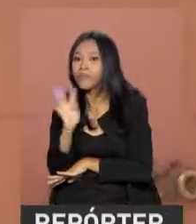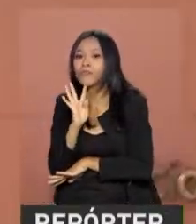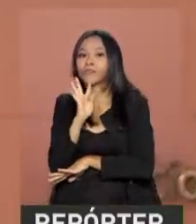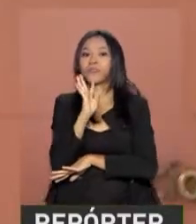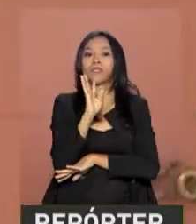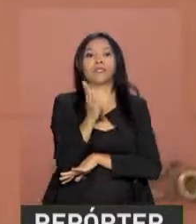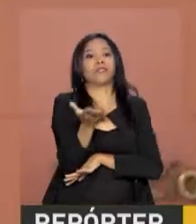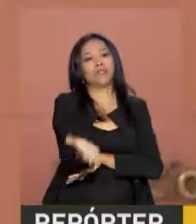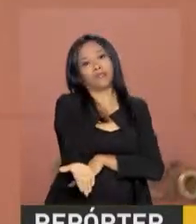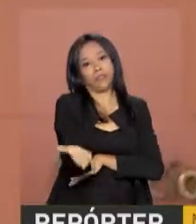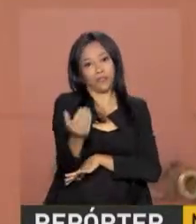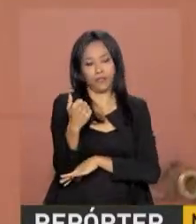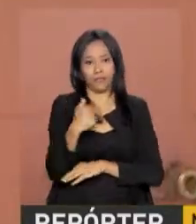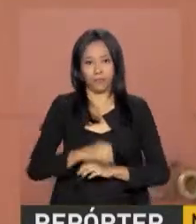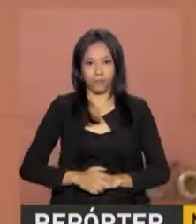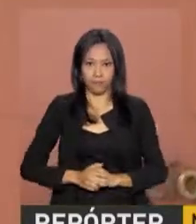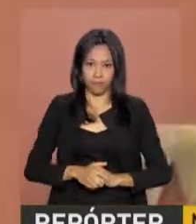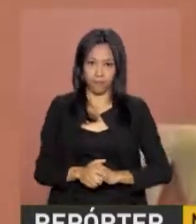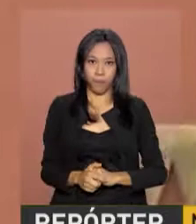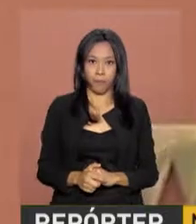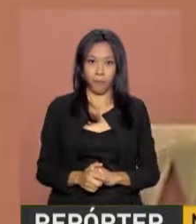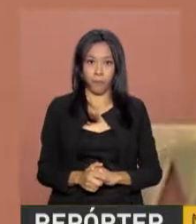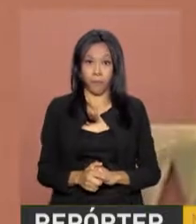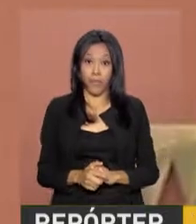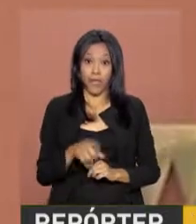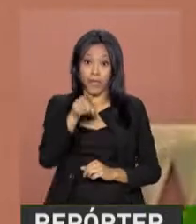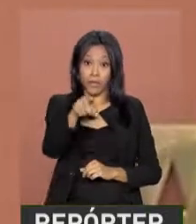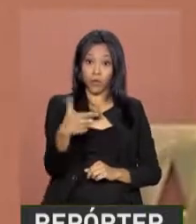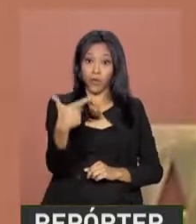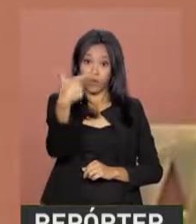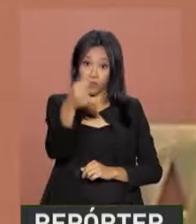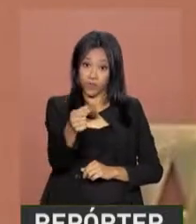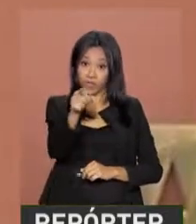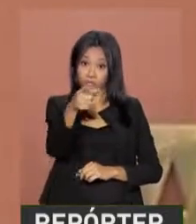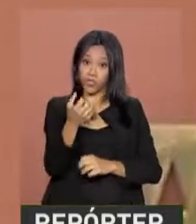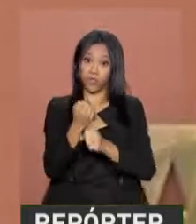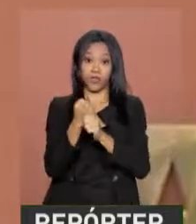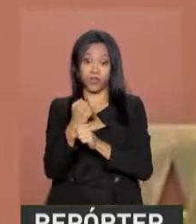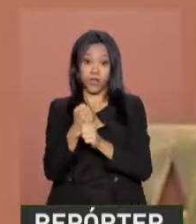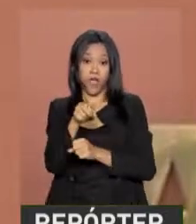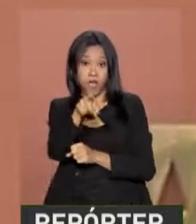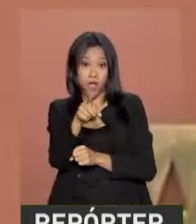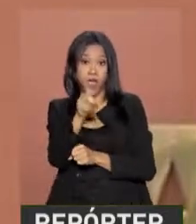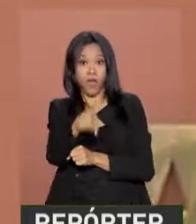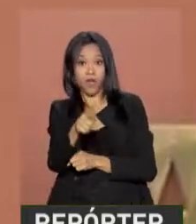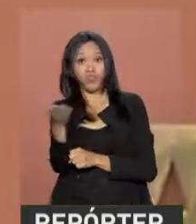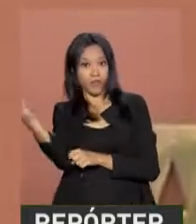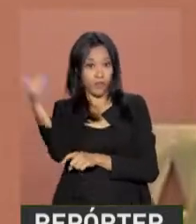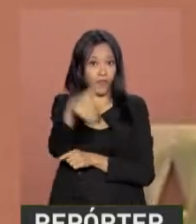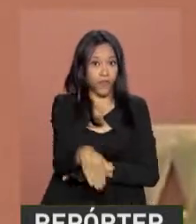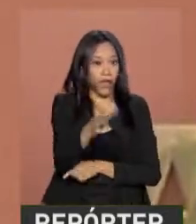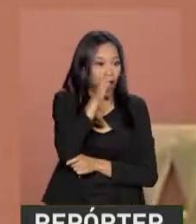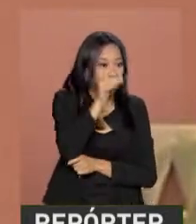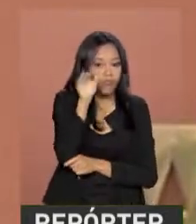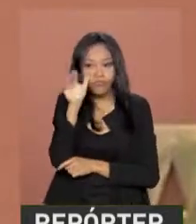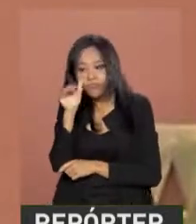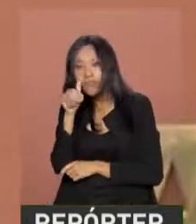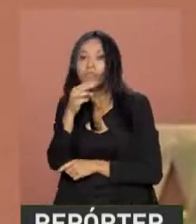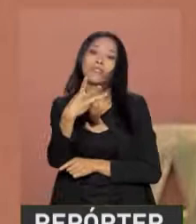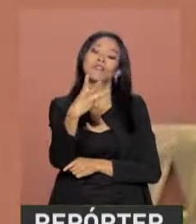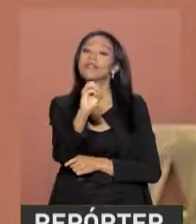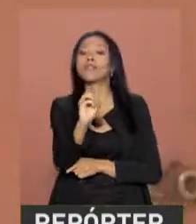dói é ver o indiano narain entra um lula puty faz parte de um desses grupos e há 30 anos